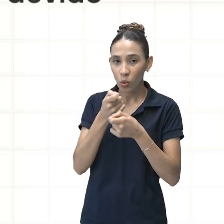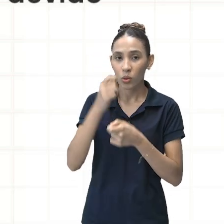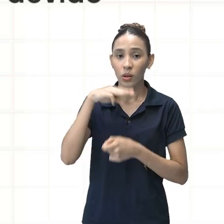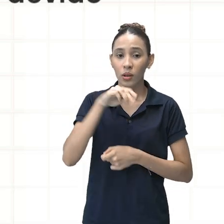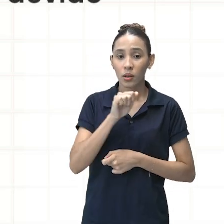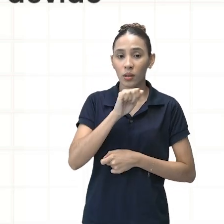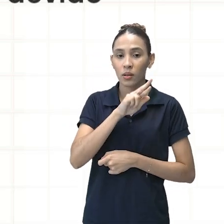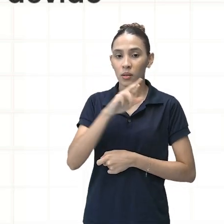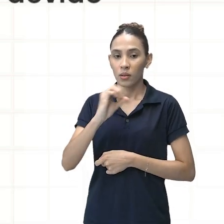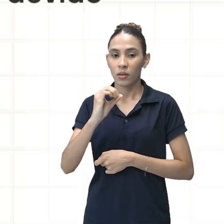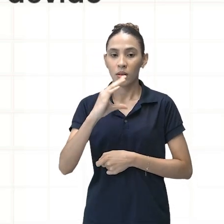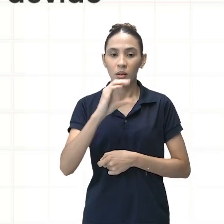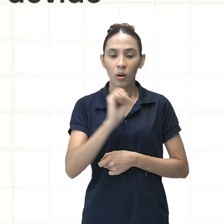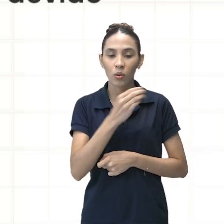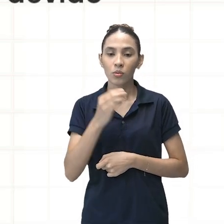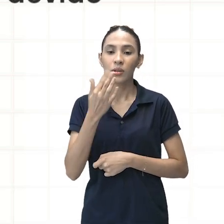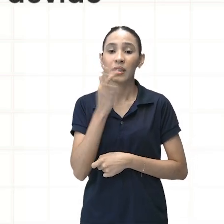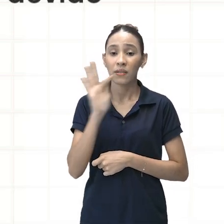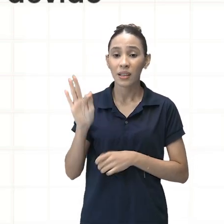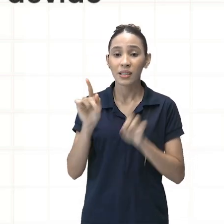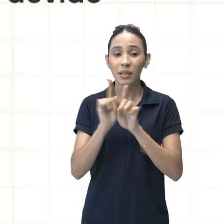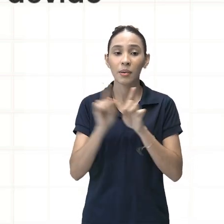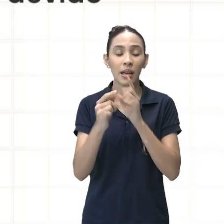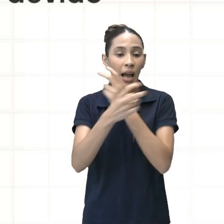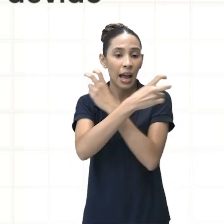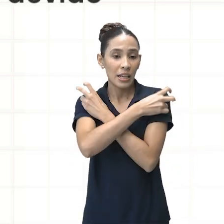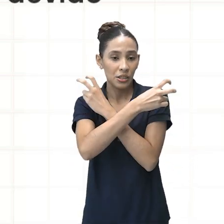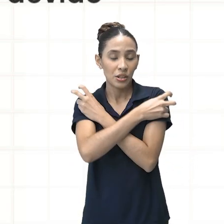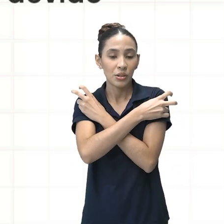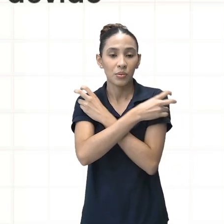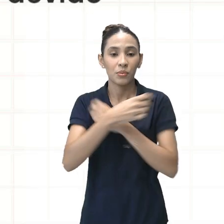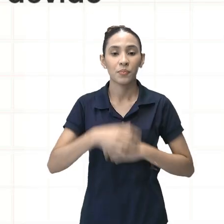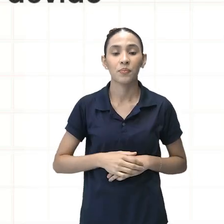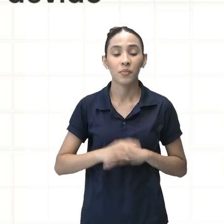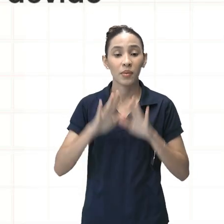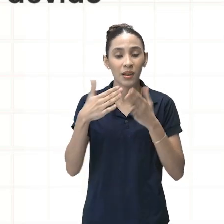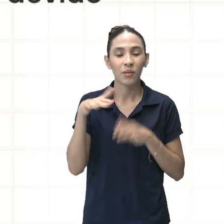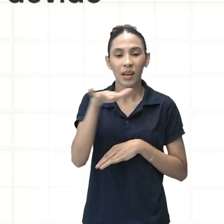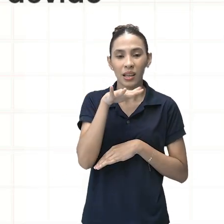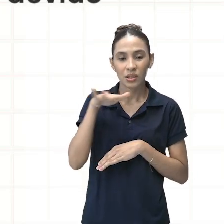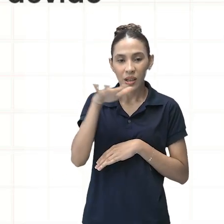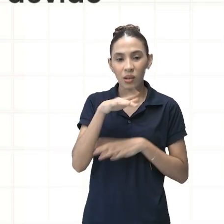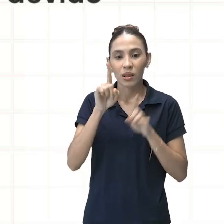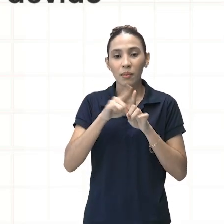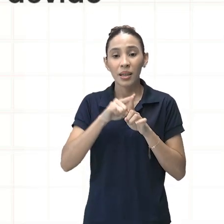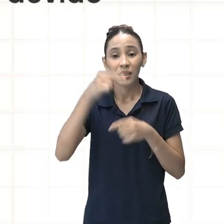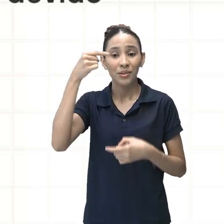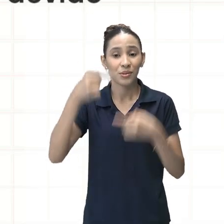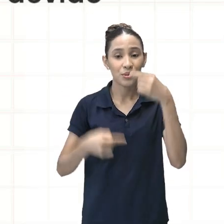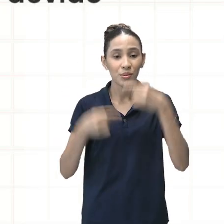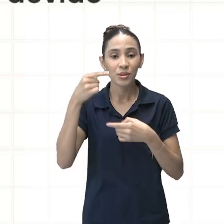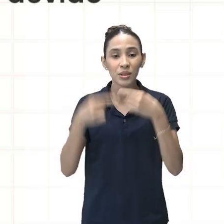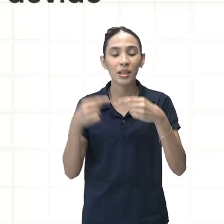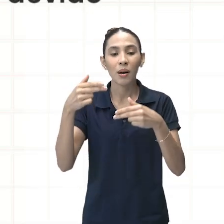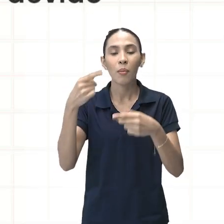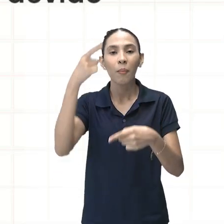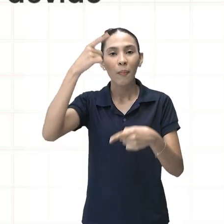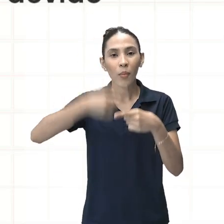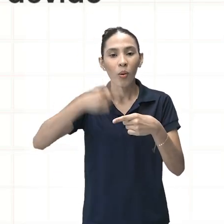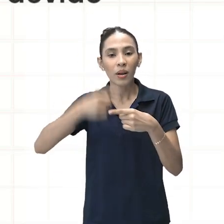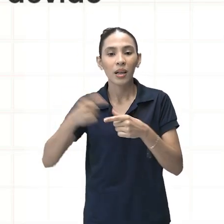pela França e do Egito pelos ingleses. Essas regiões eram disputadas devido à